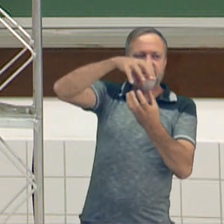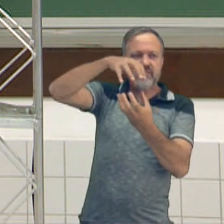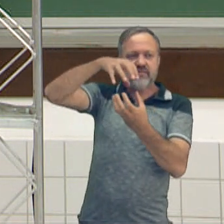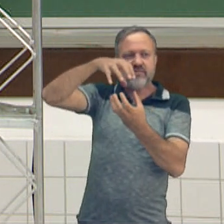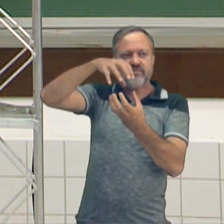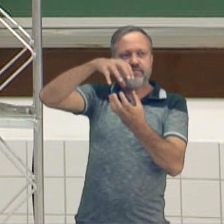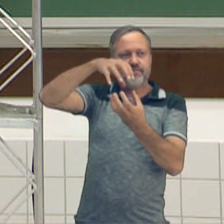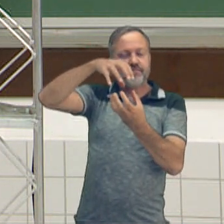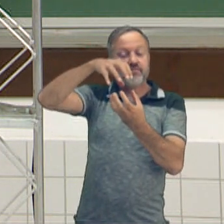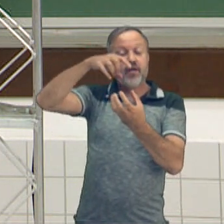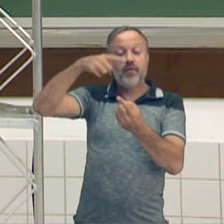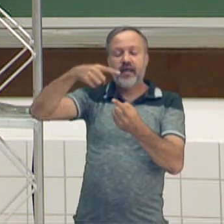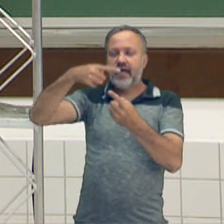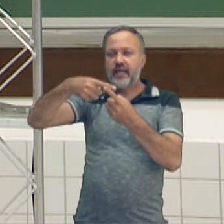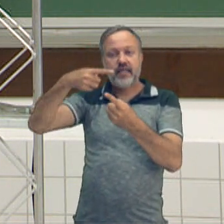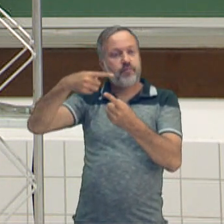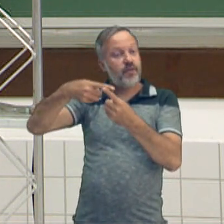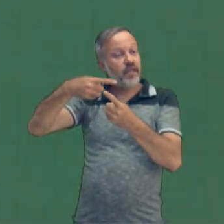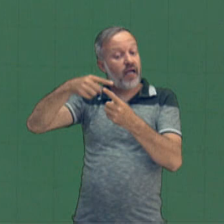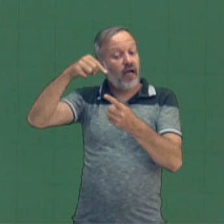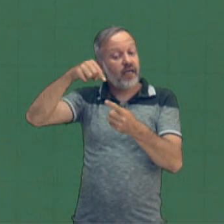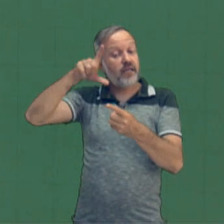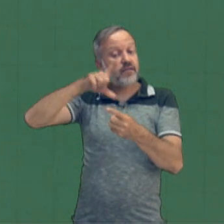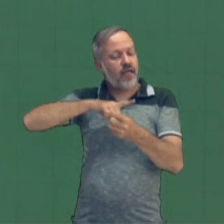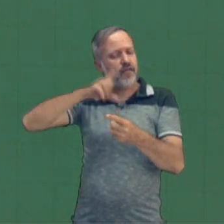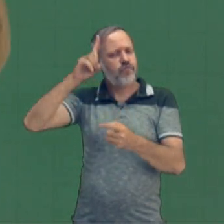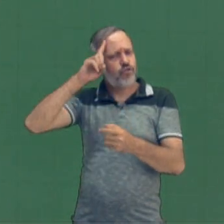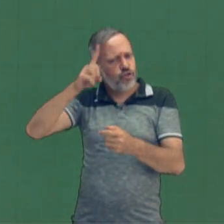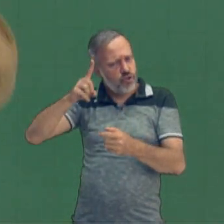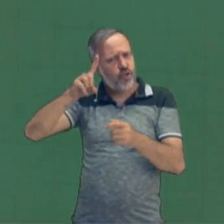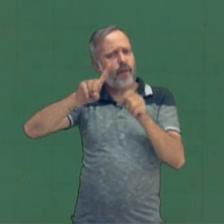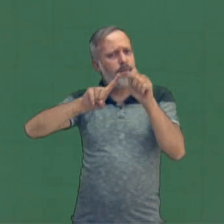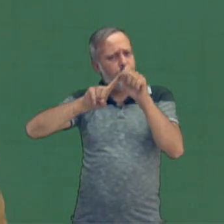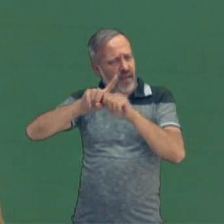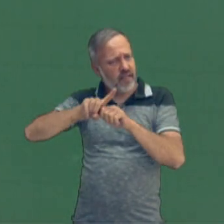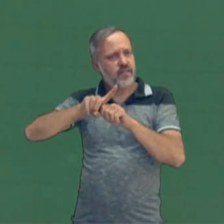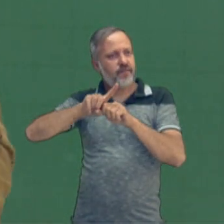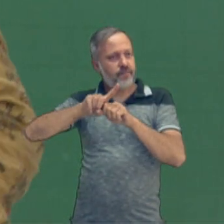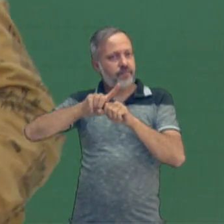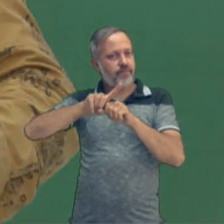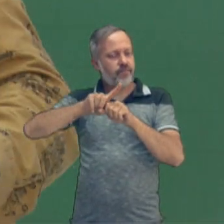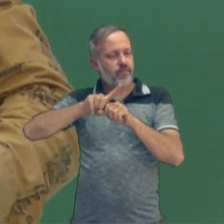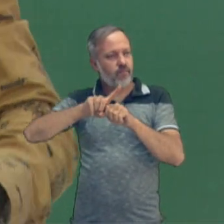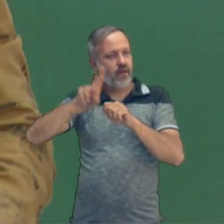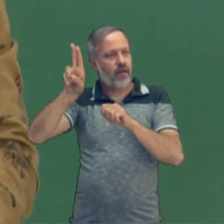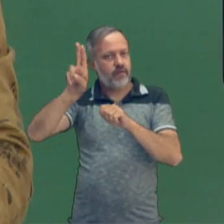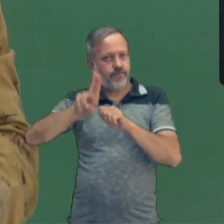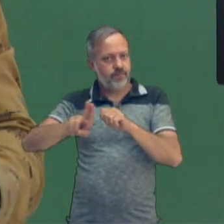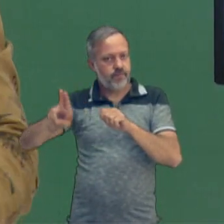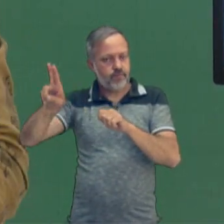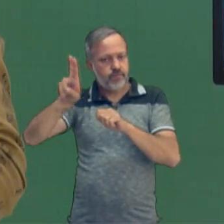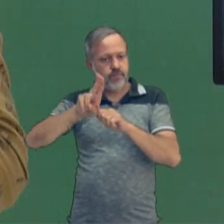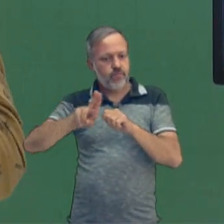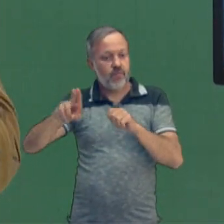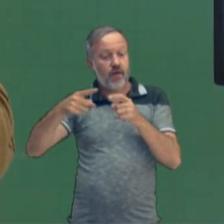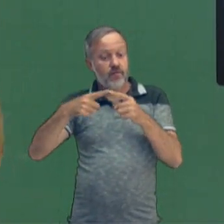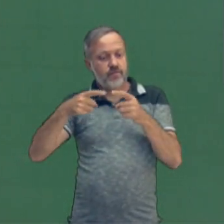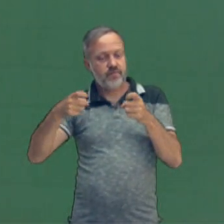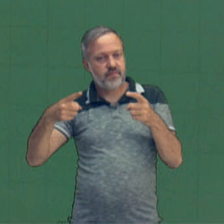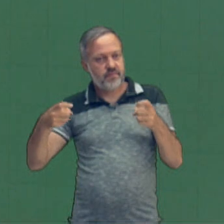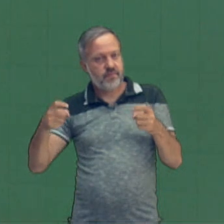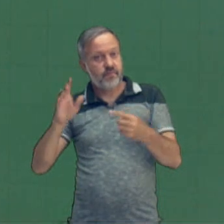formando os dias. E a Lua, claro, em torno da Terra. E como eu já disse, isso foi usado por alguns cientistas